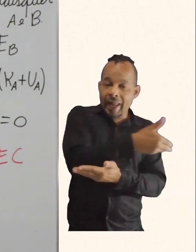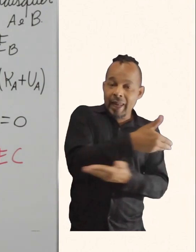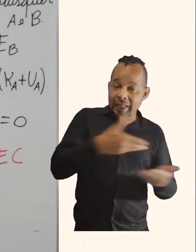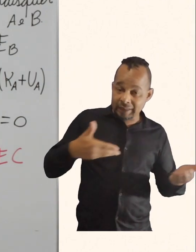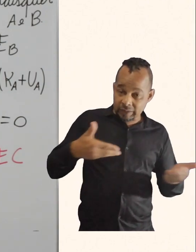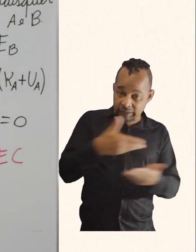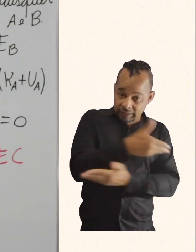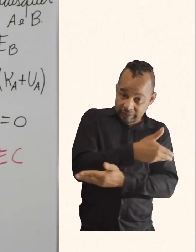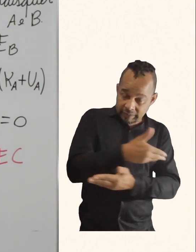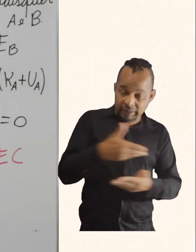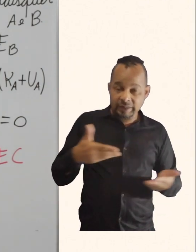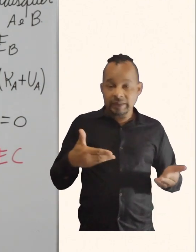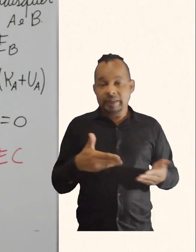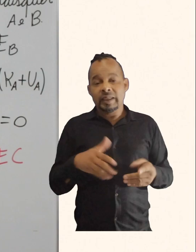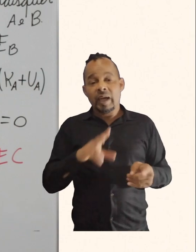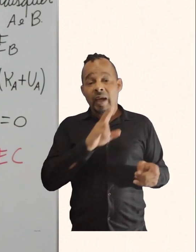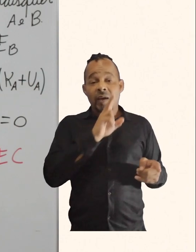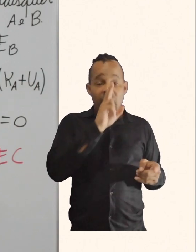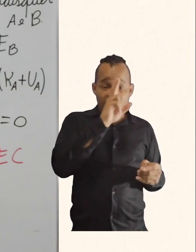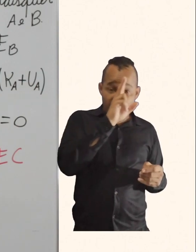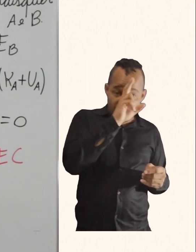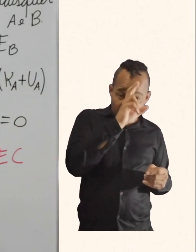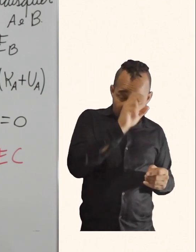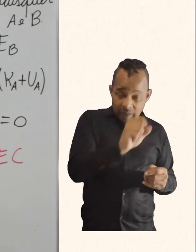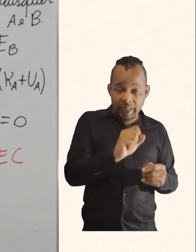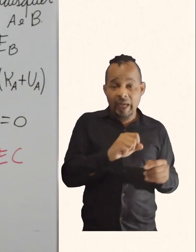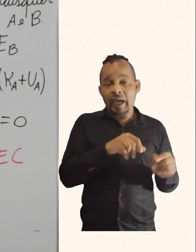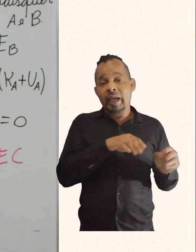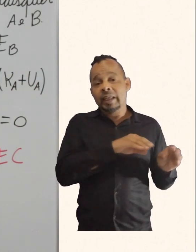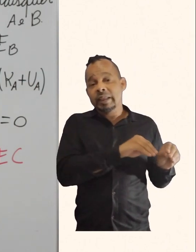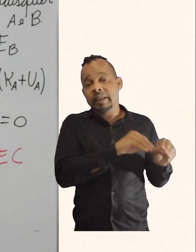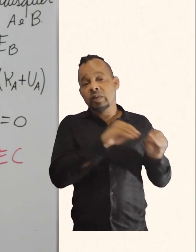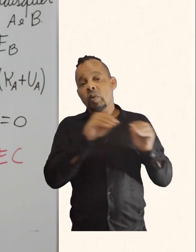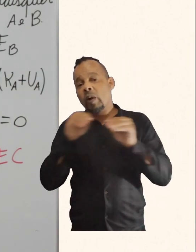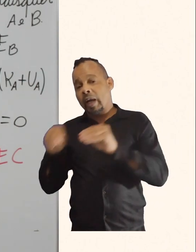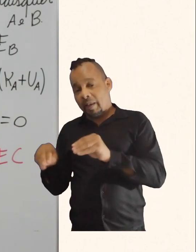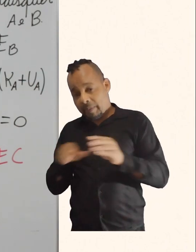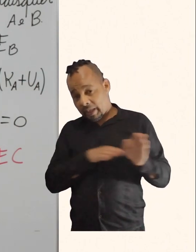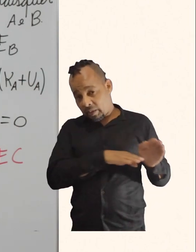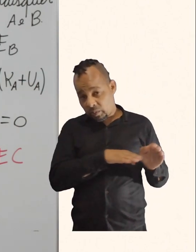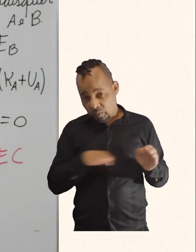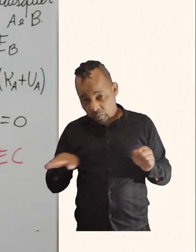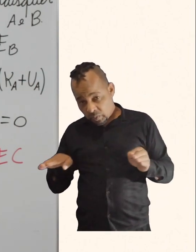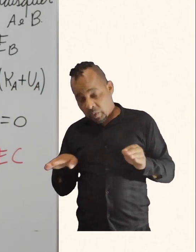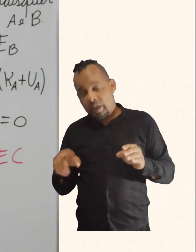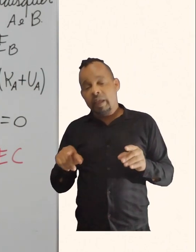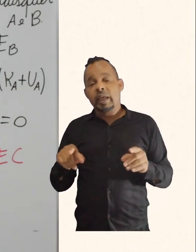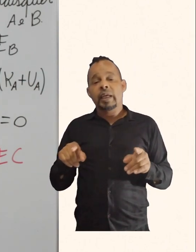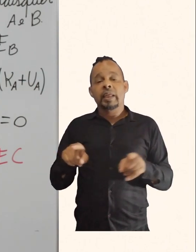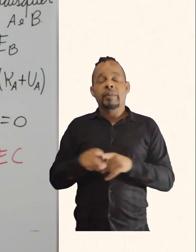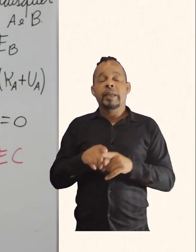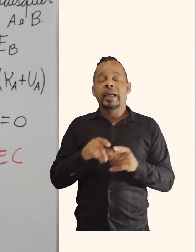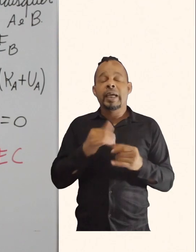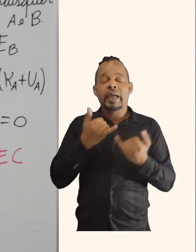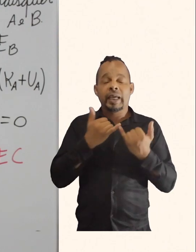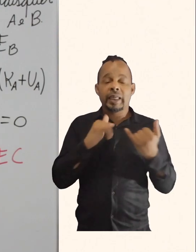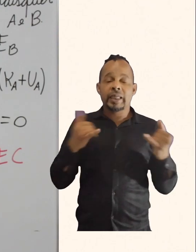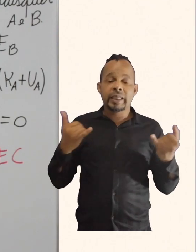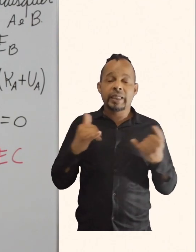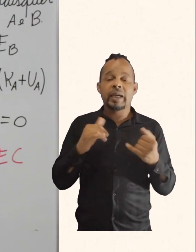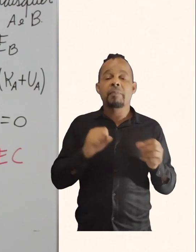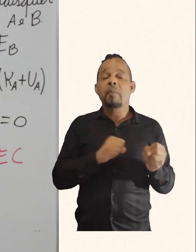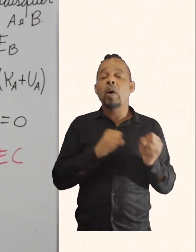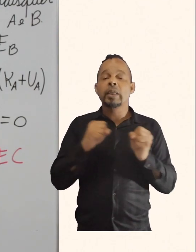Consequentemente, uma relação entre força, deslocamento e energia